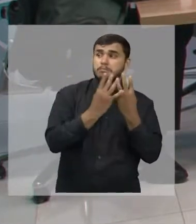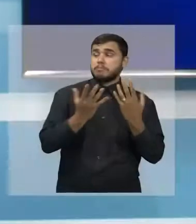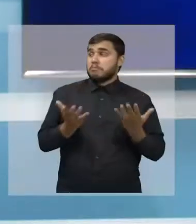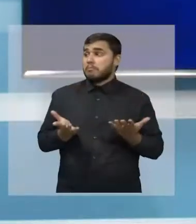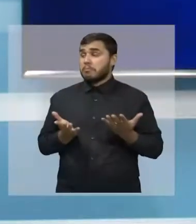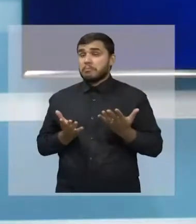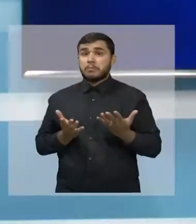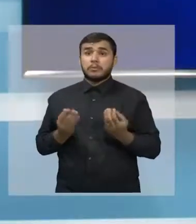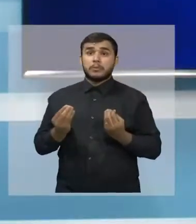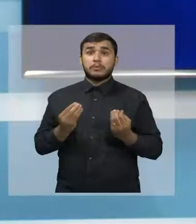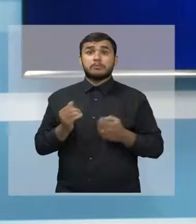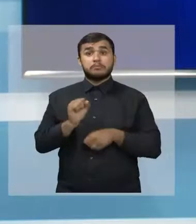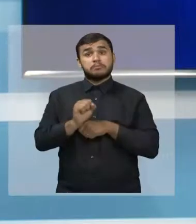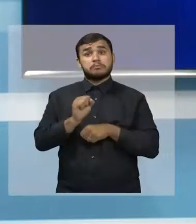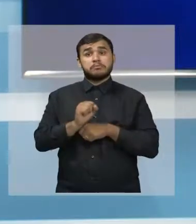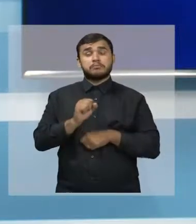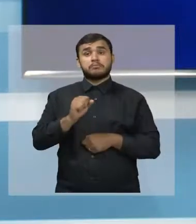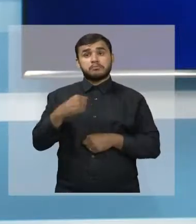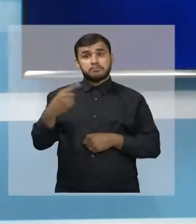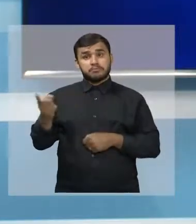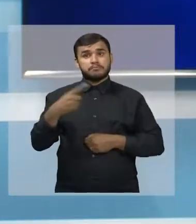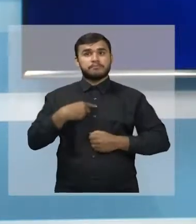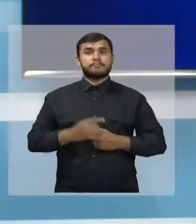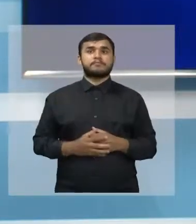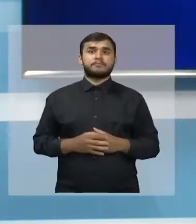segunda instância. Um instante só e a gente volta.